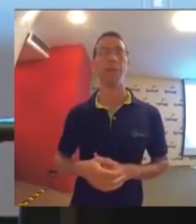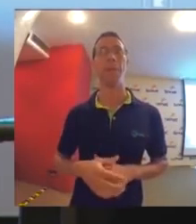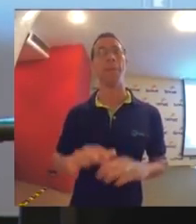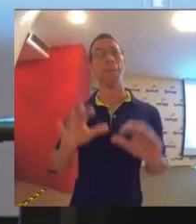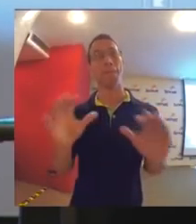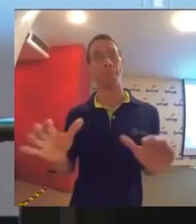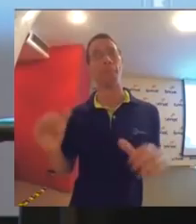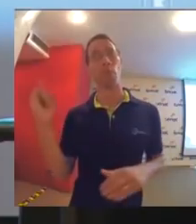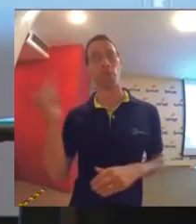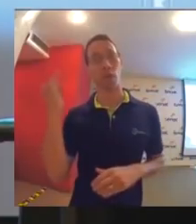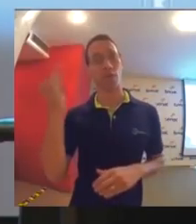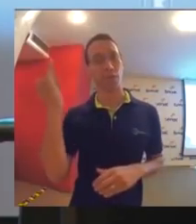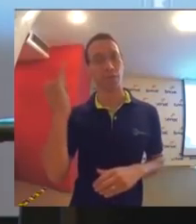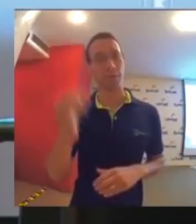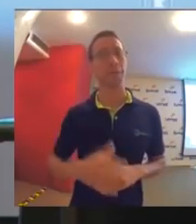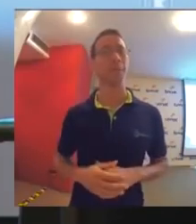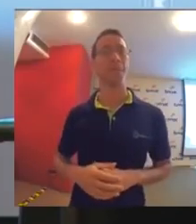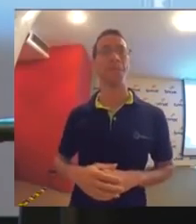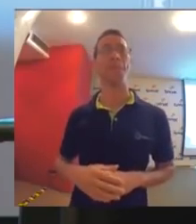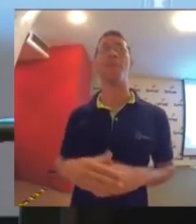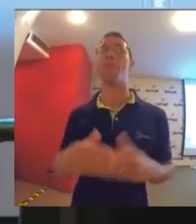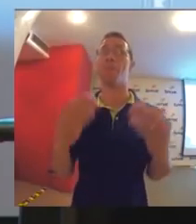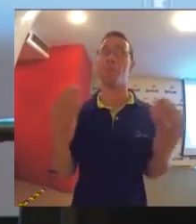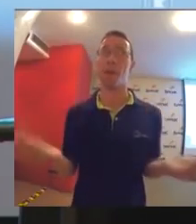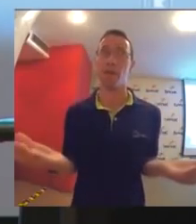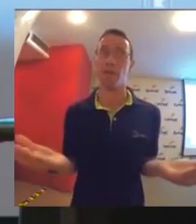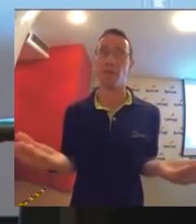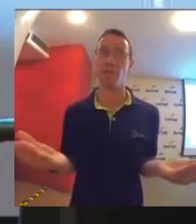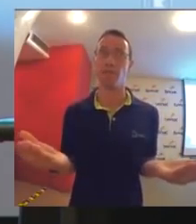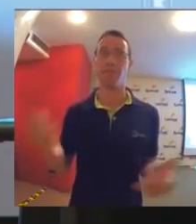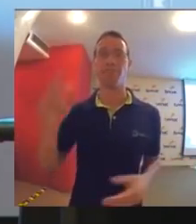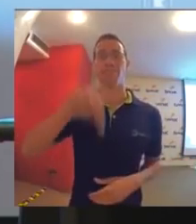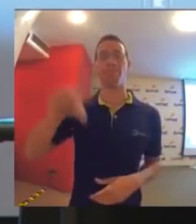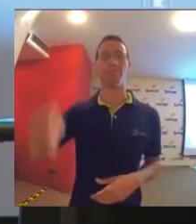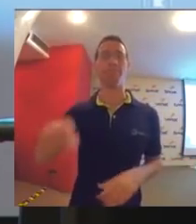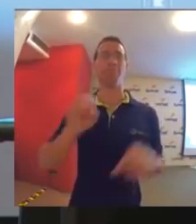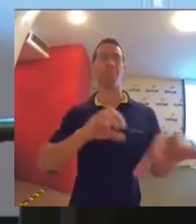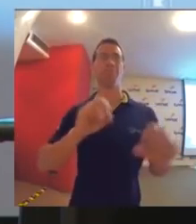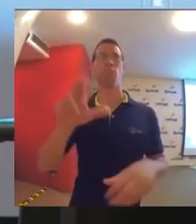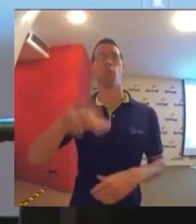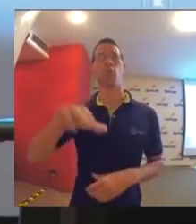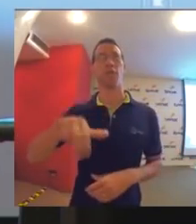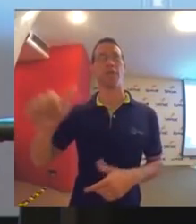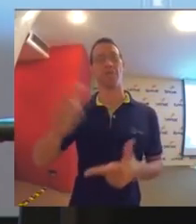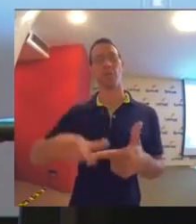São importantes. Porém, o problema estava noutro lugar.